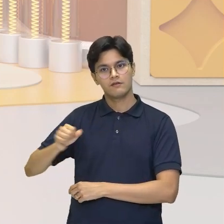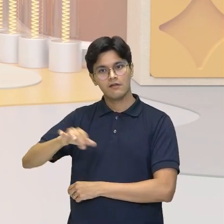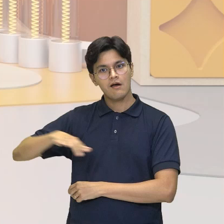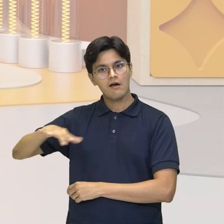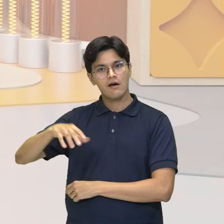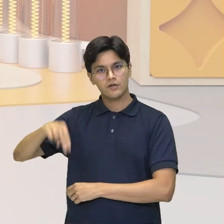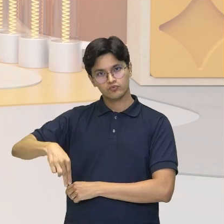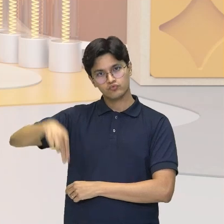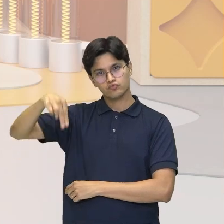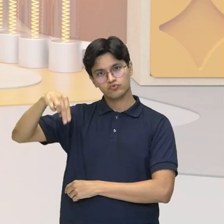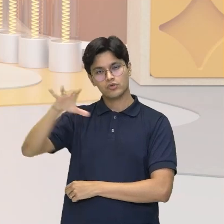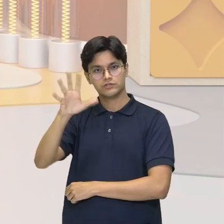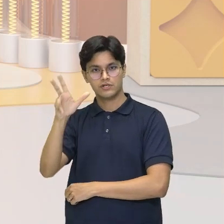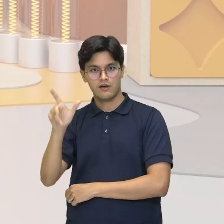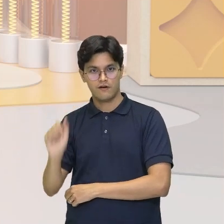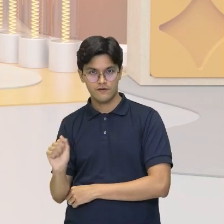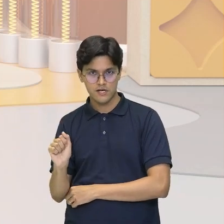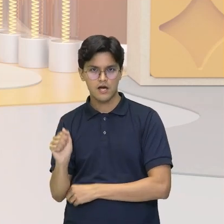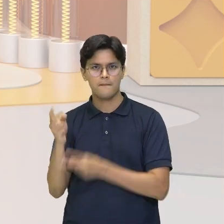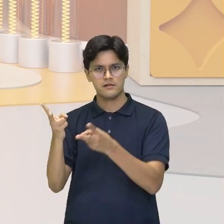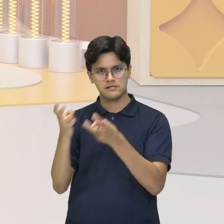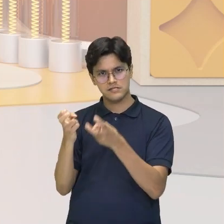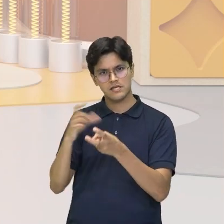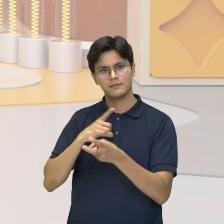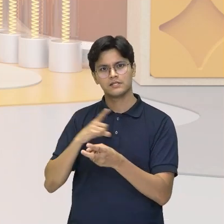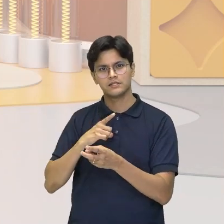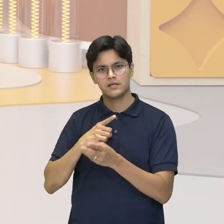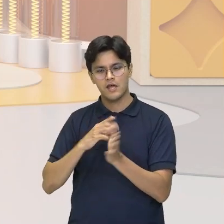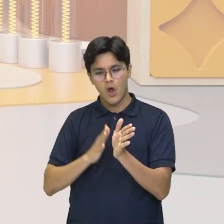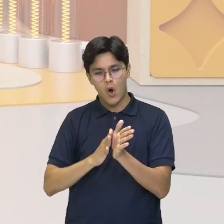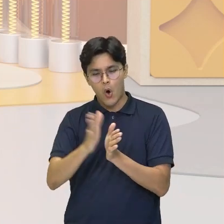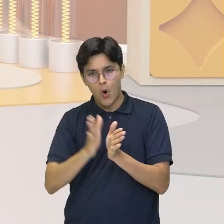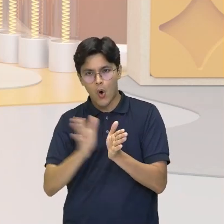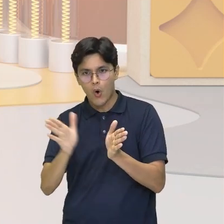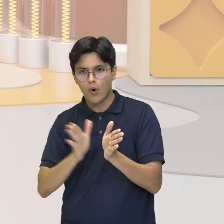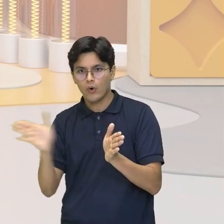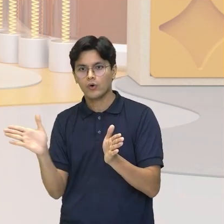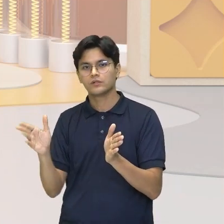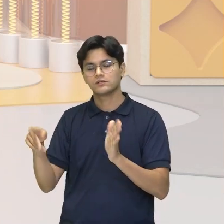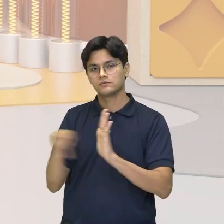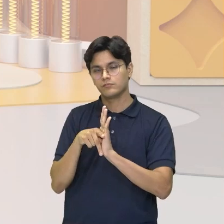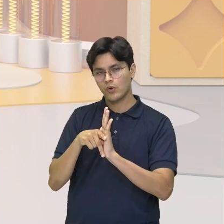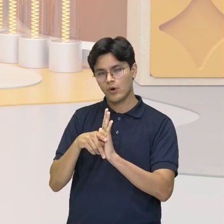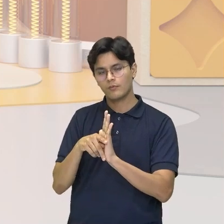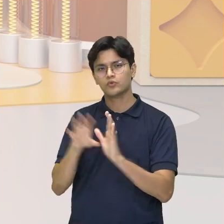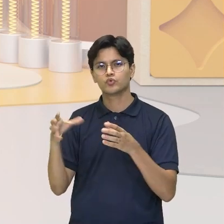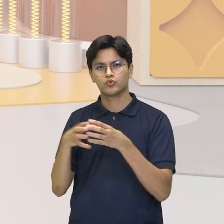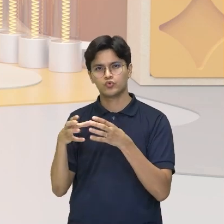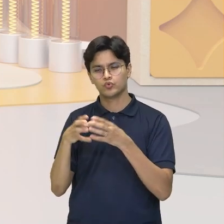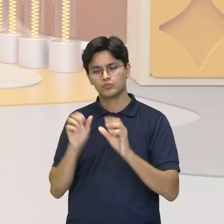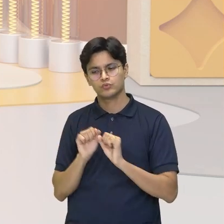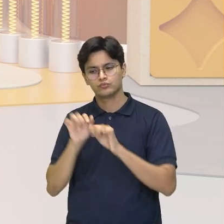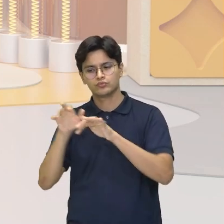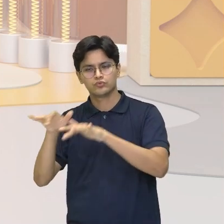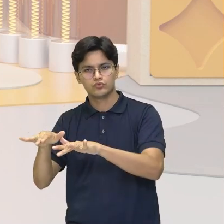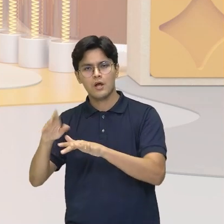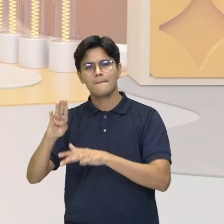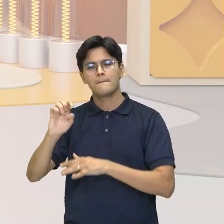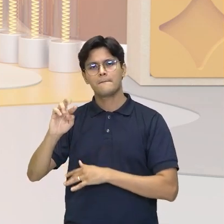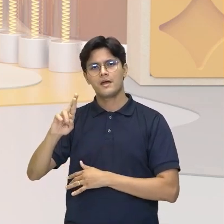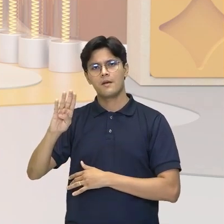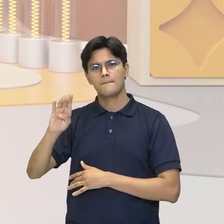como vocês podem ver, essas setinhas, né? São justamente as rotas dessas caravanas. E eles tinham o objetivo de